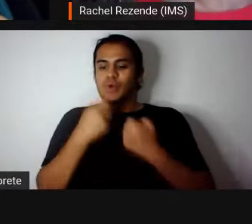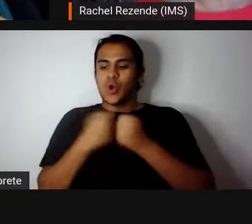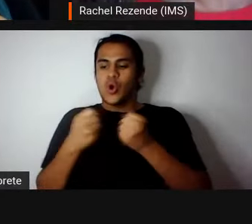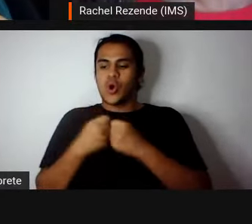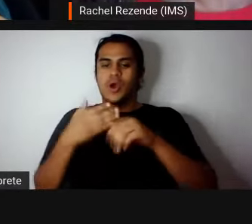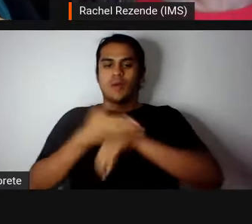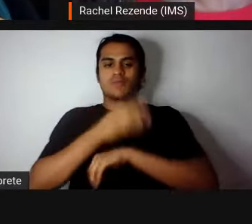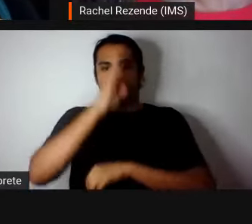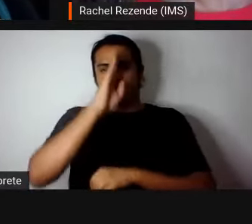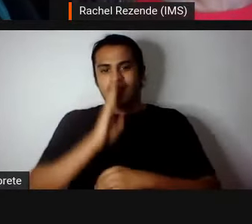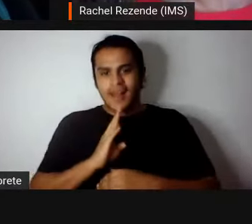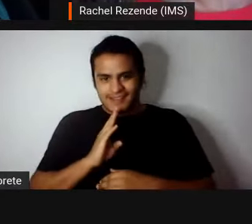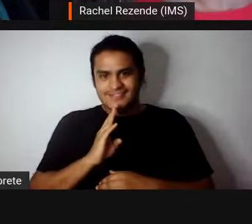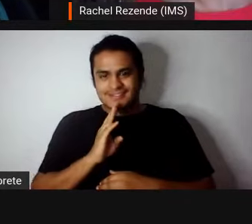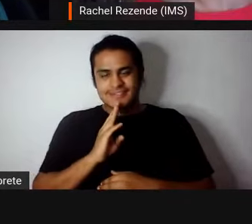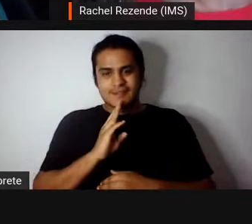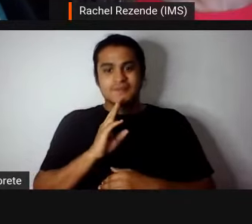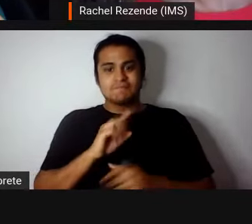você tem